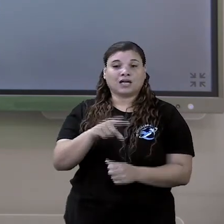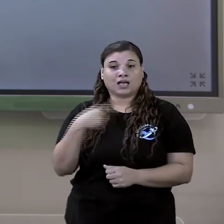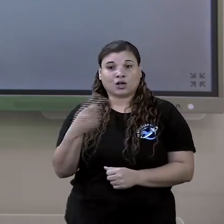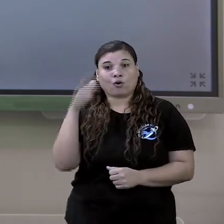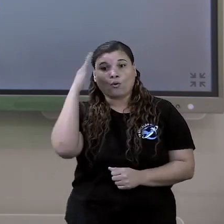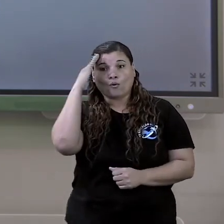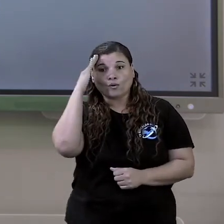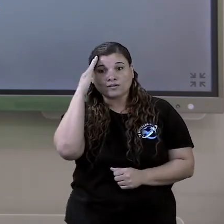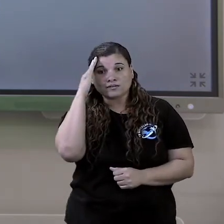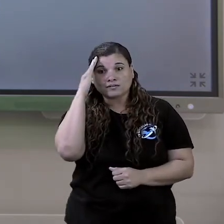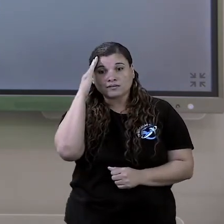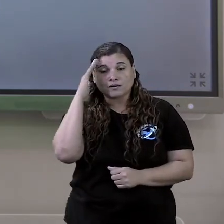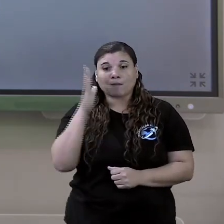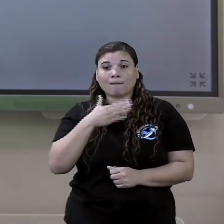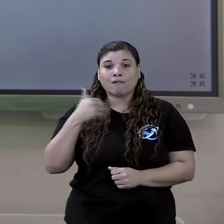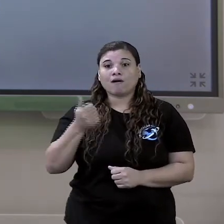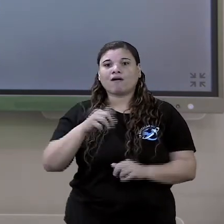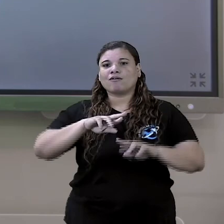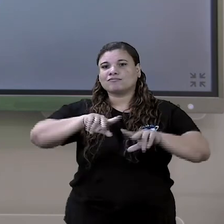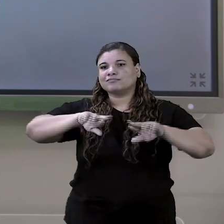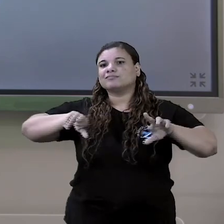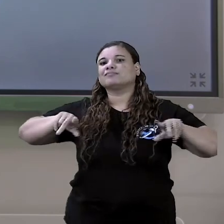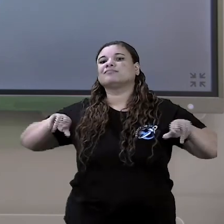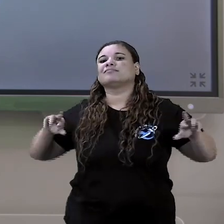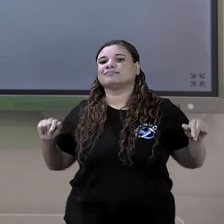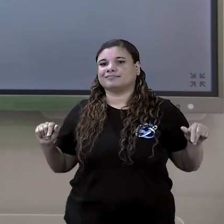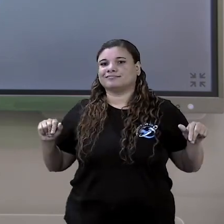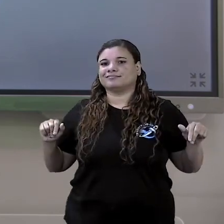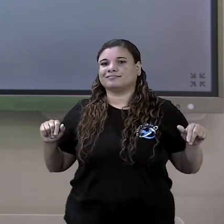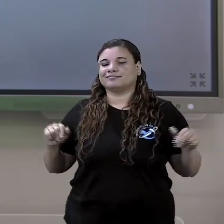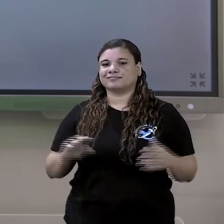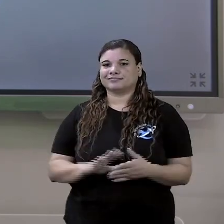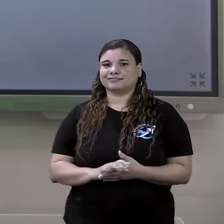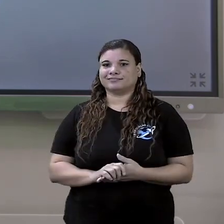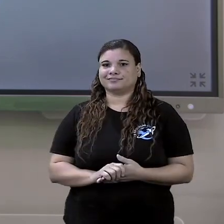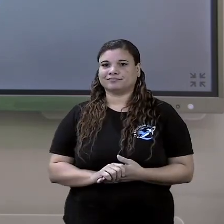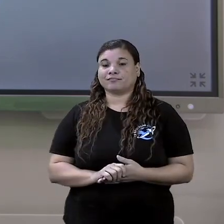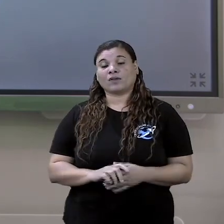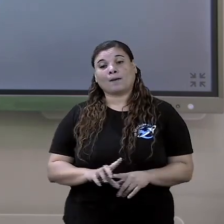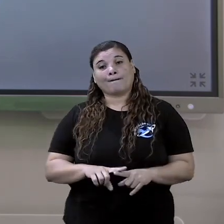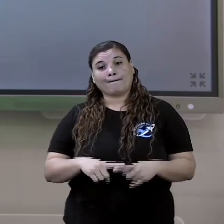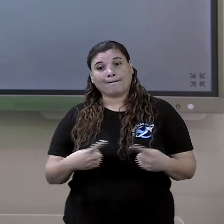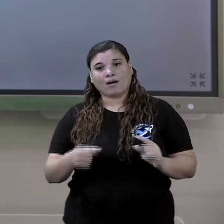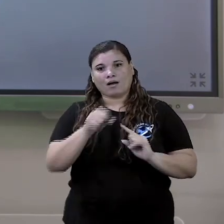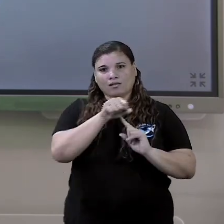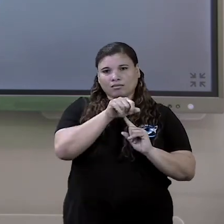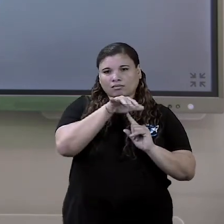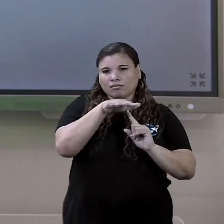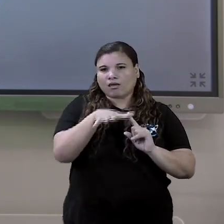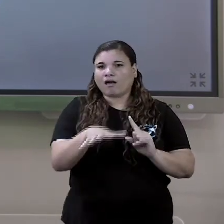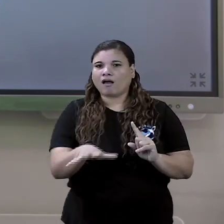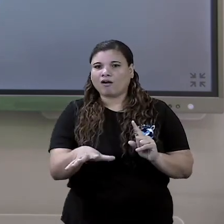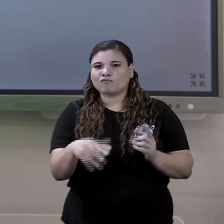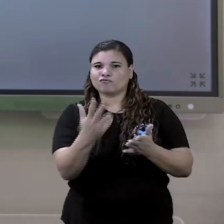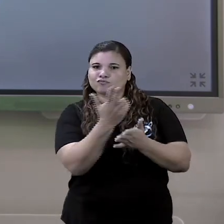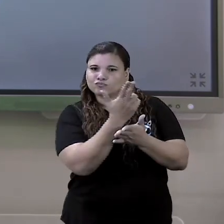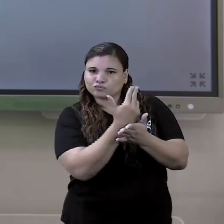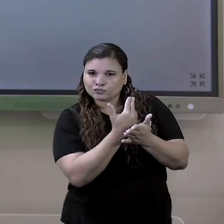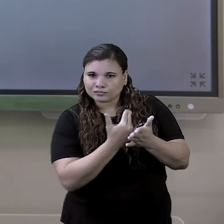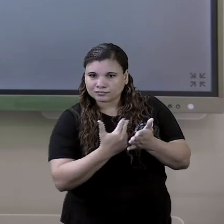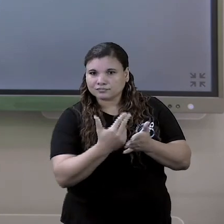é diversidade. Já nas fontes iconográficas, nossa, que palavra